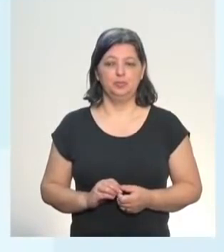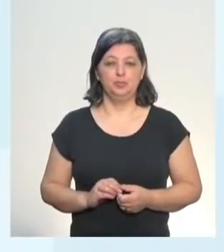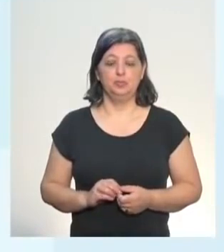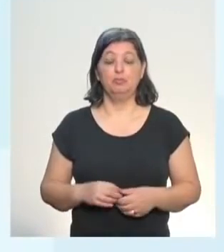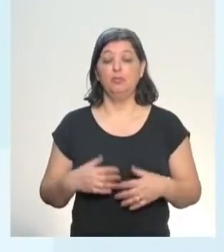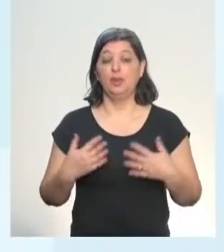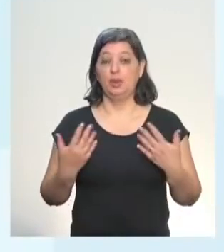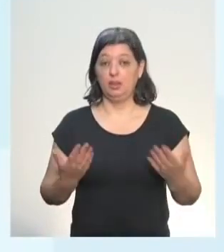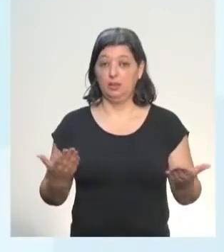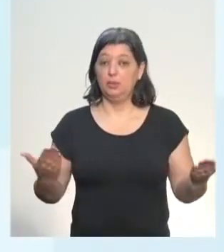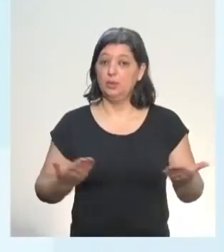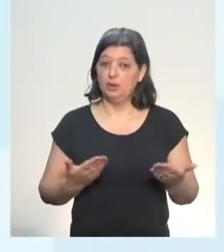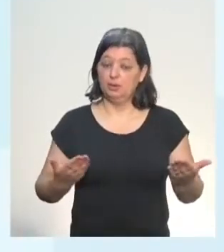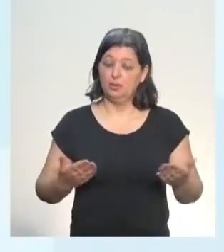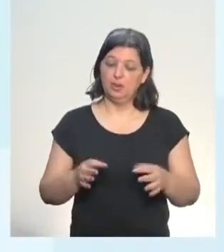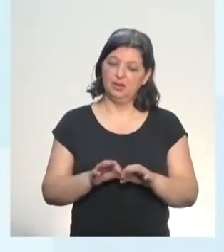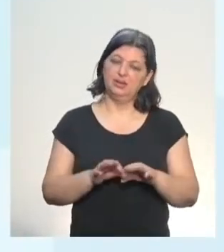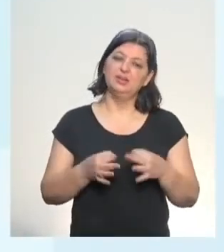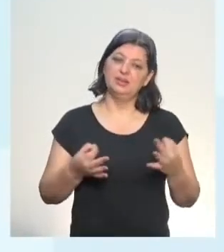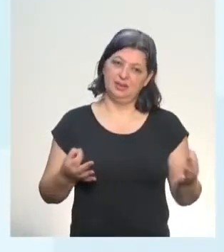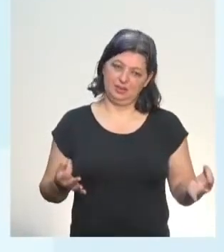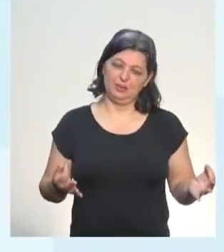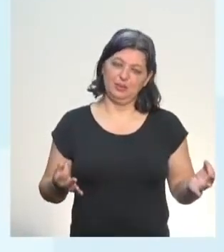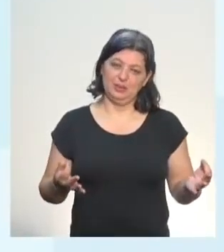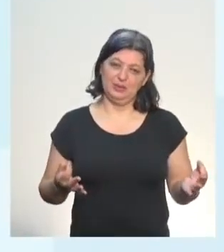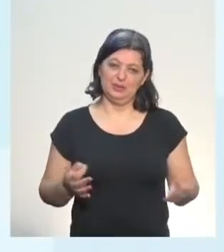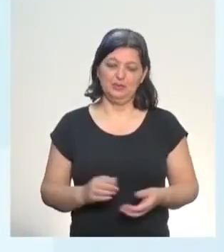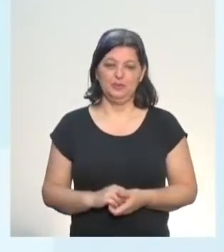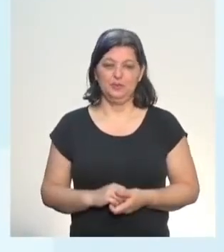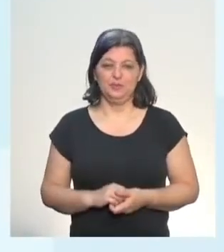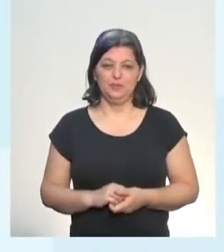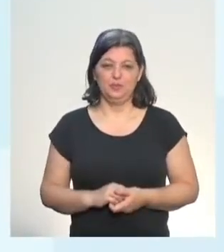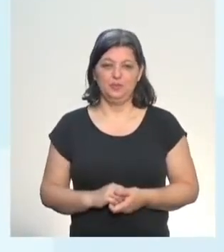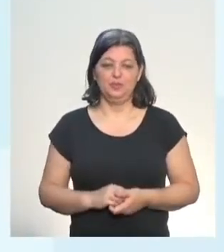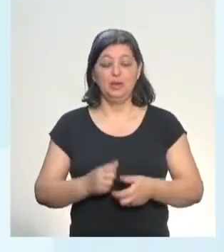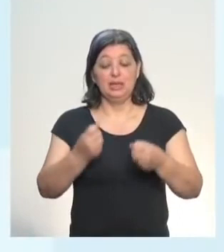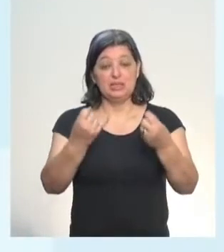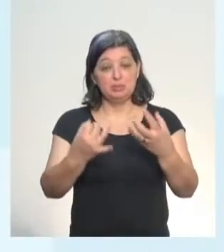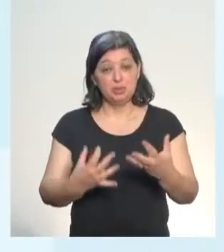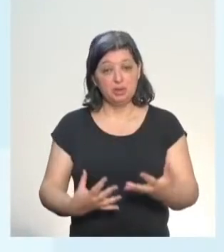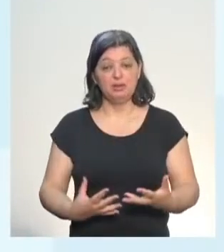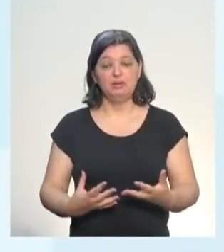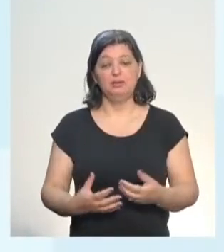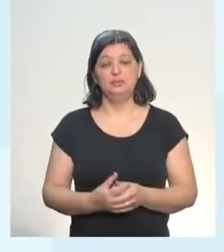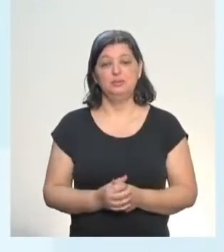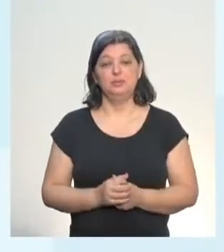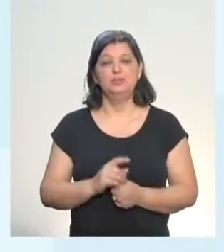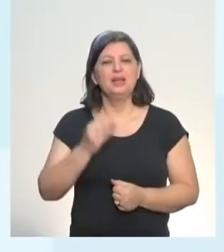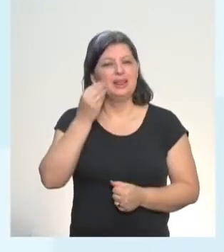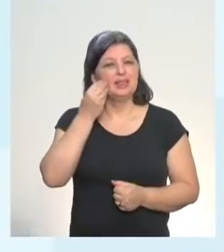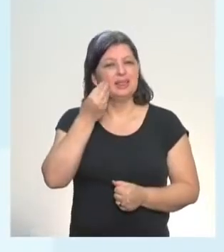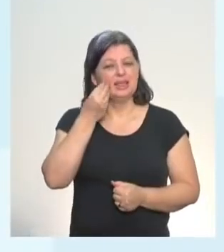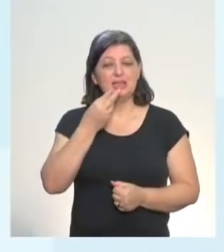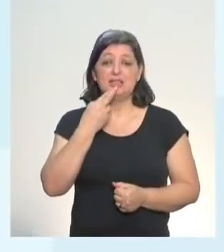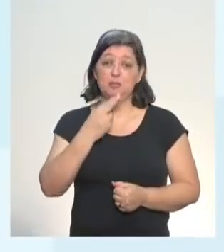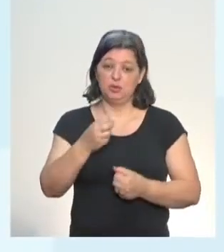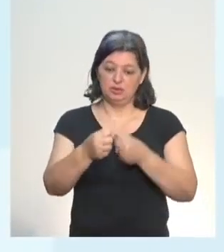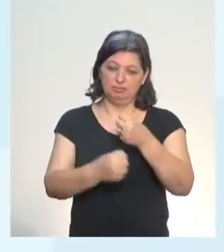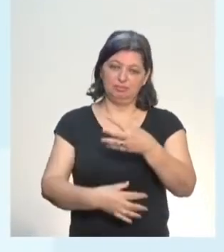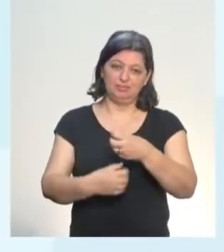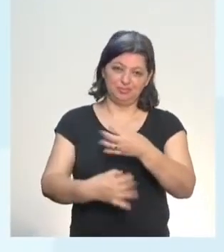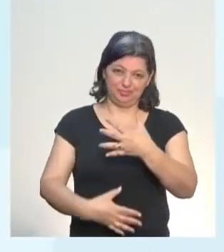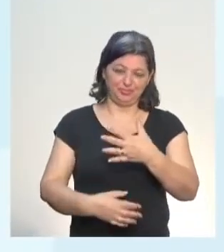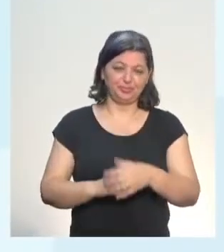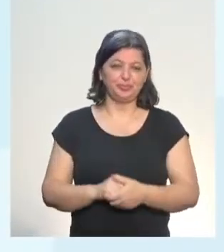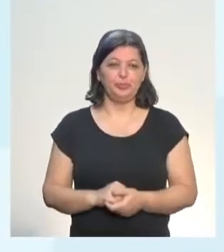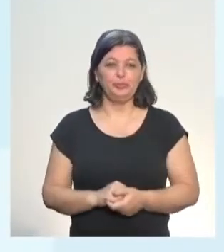Então, agora está bem simples, né? Enquanto a gente está explicando aqui a estrutura da questão, tendo já respondendo no chat, ó. Então, a